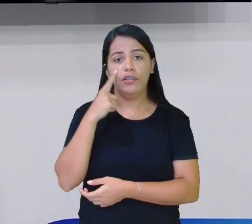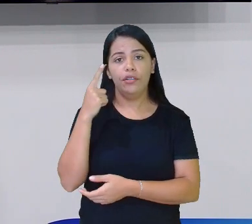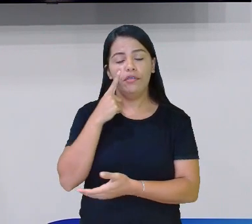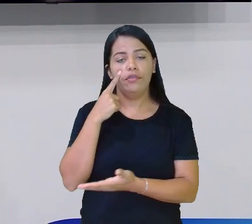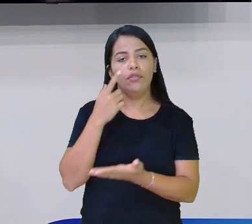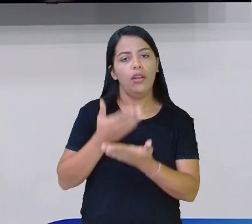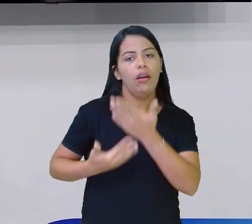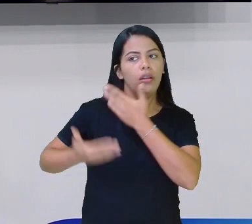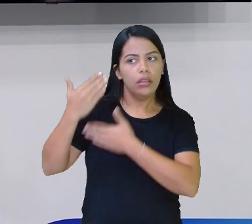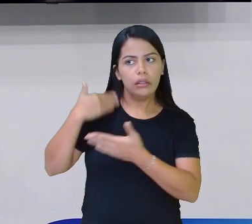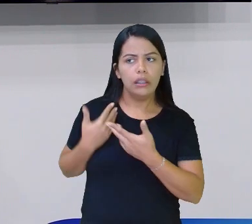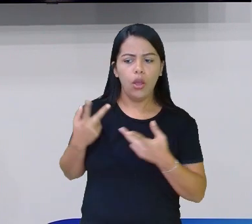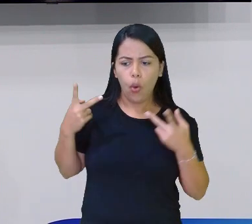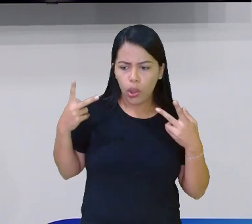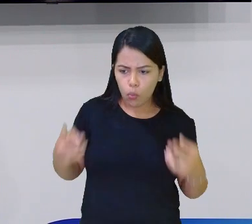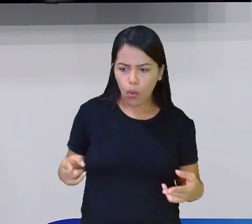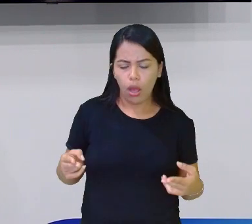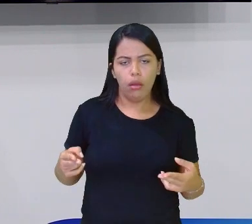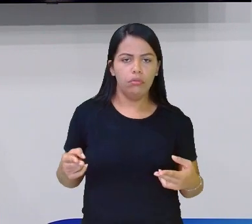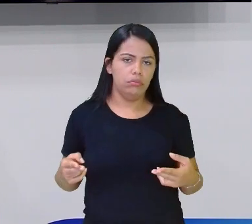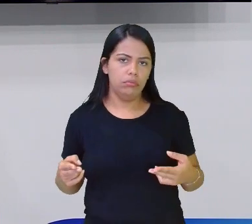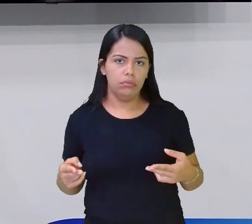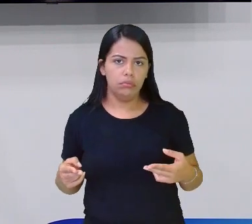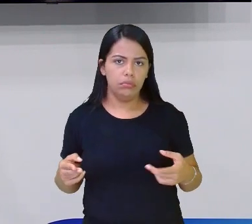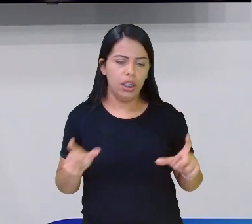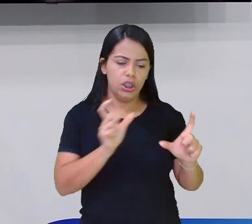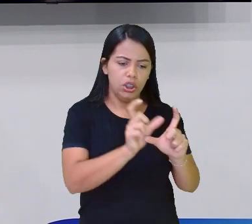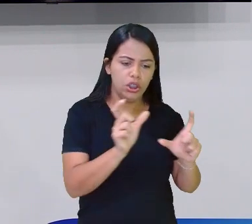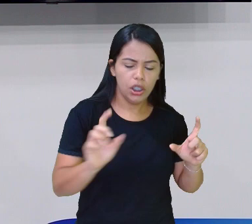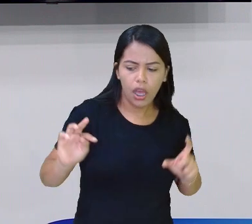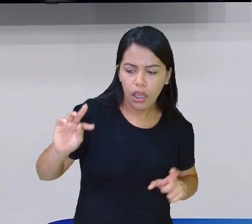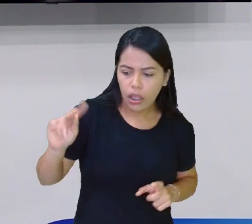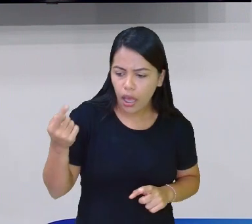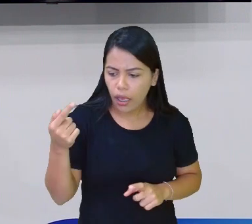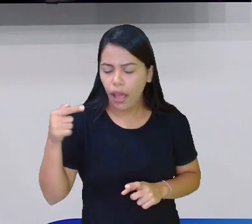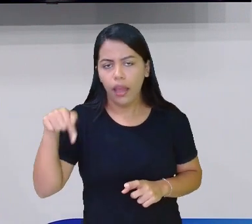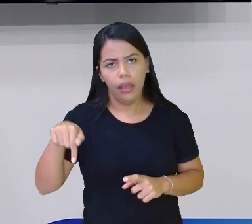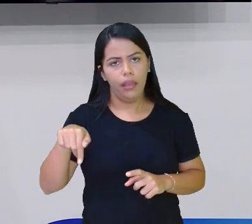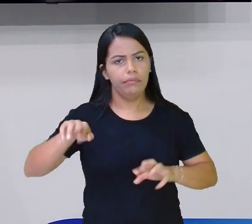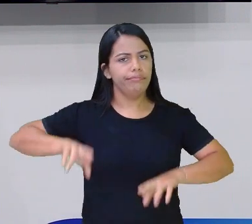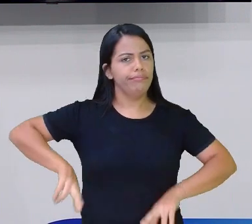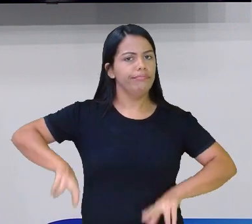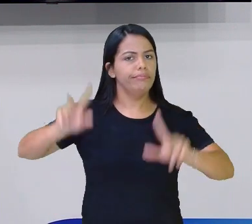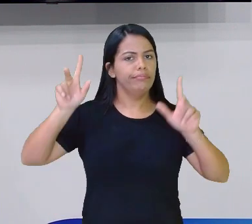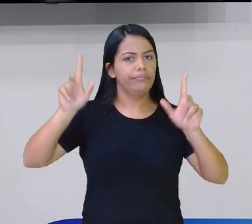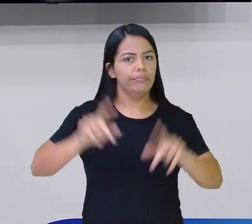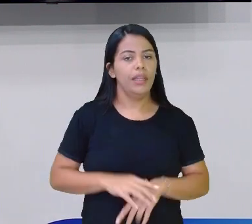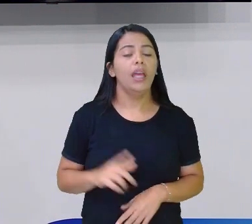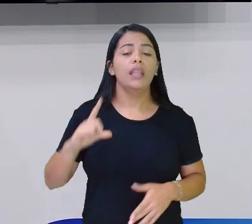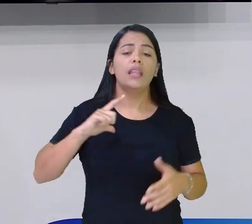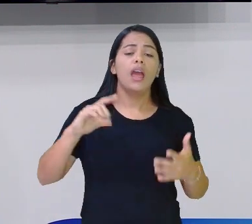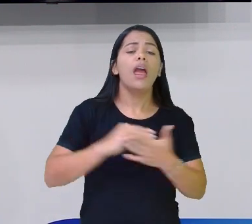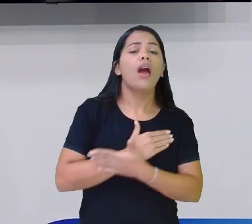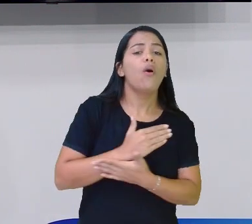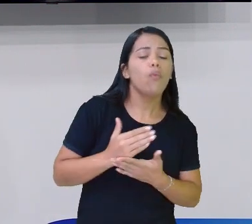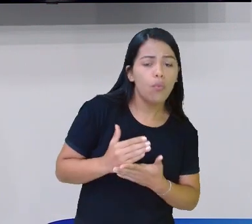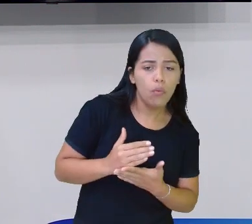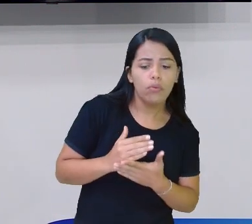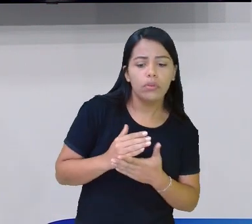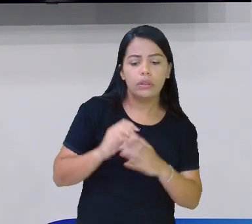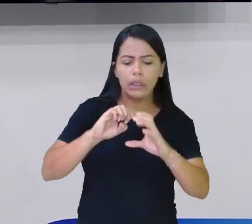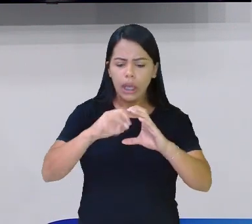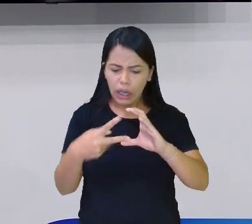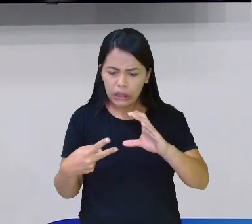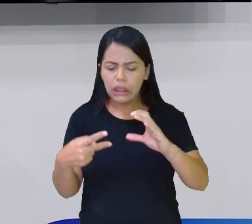mesma coisa? Não. São bem parecidas. Tem muitas características iguais, que vamos ver daqui a